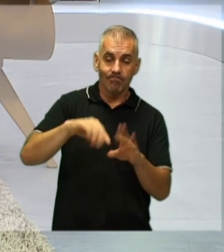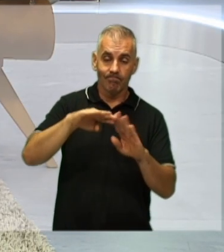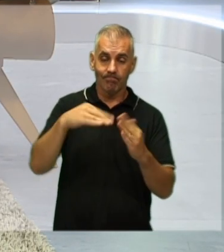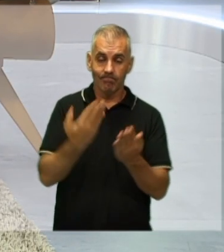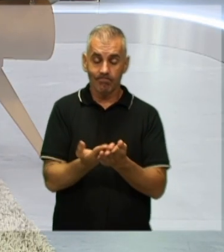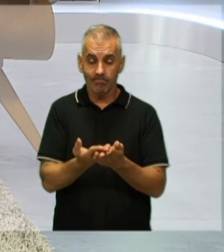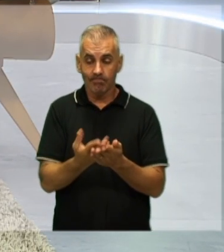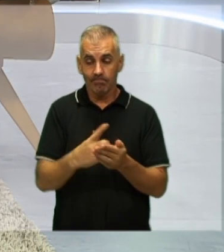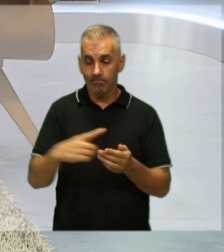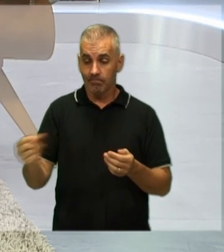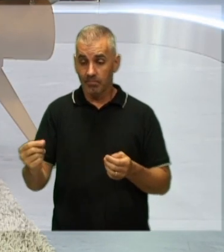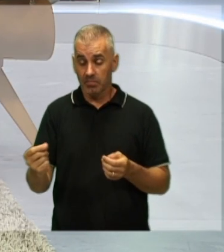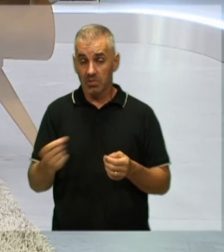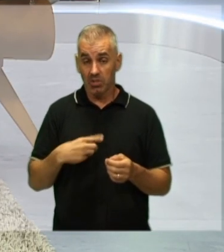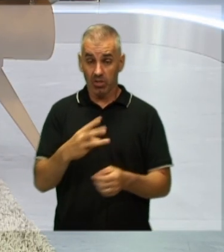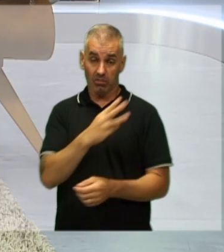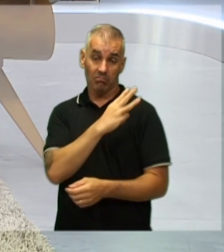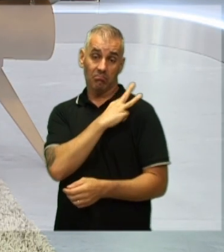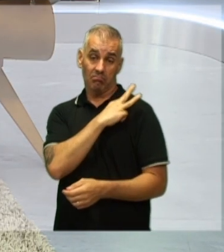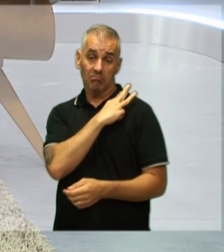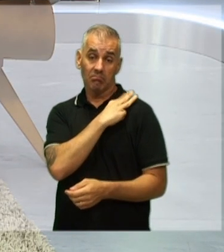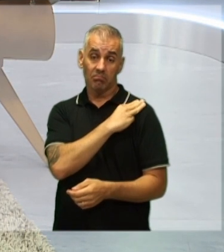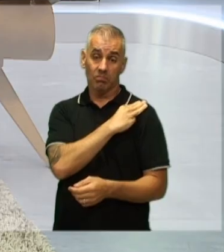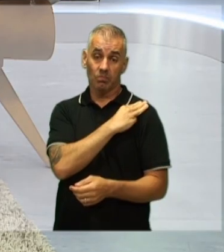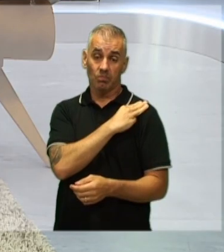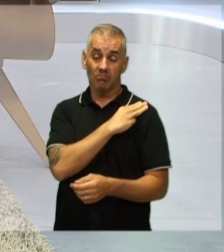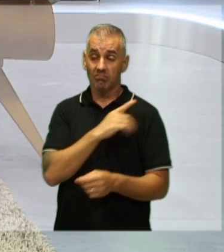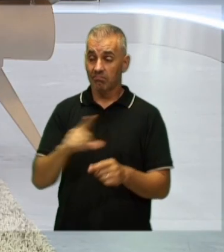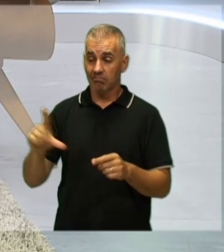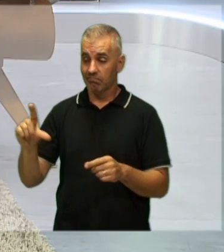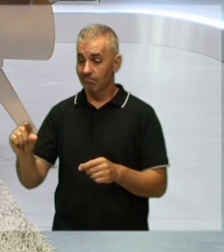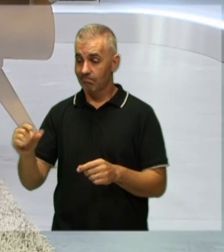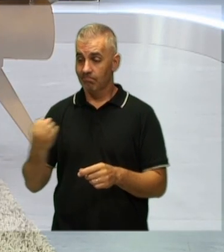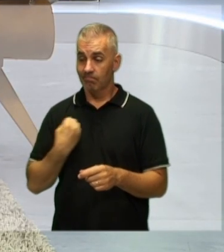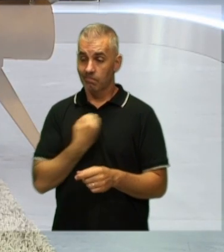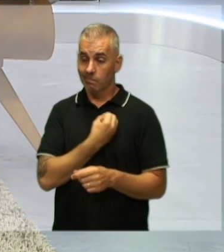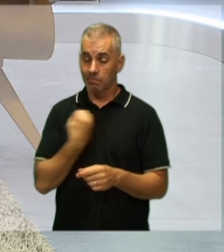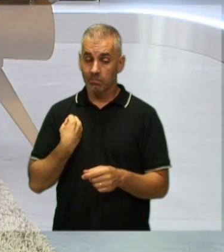saiu para o ensino médio, o número é menor do que quem entrou lá no 1º ano.